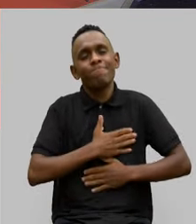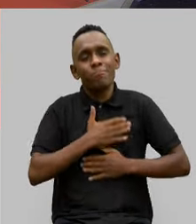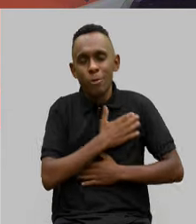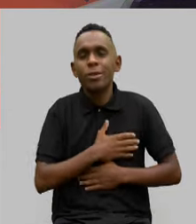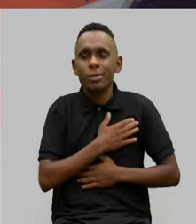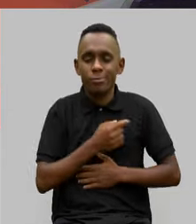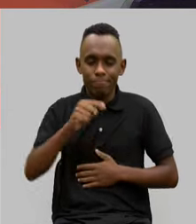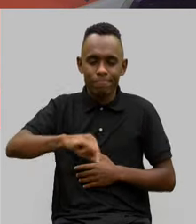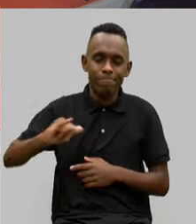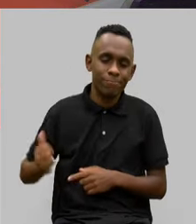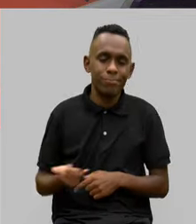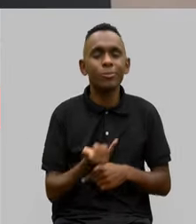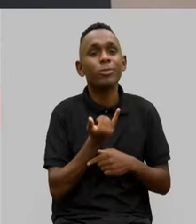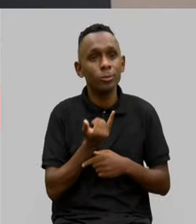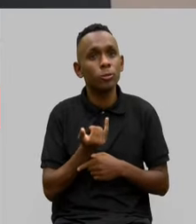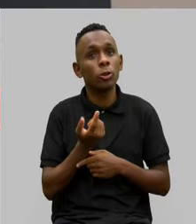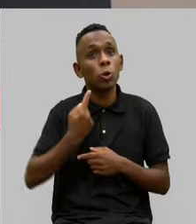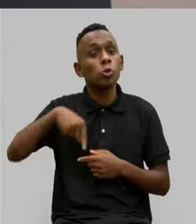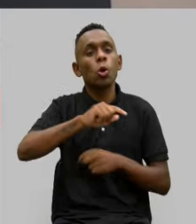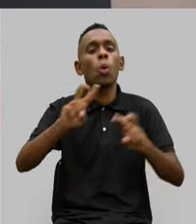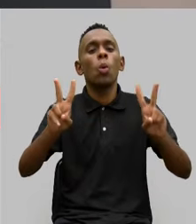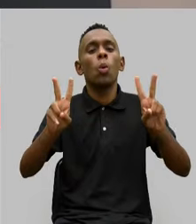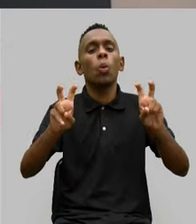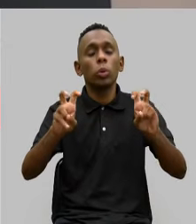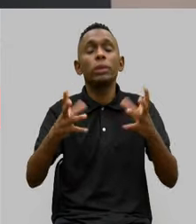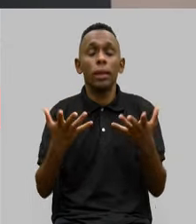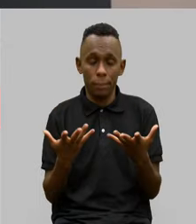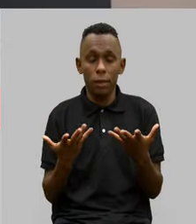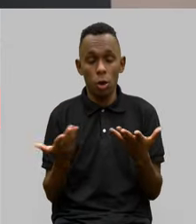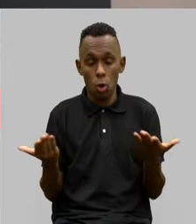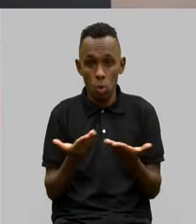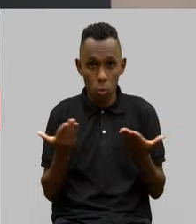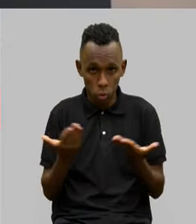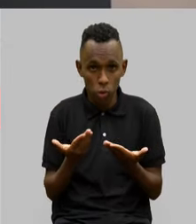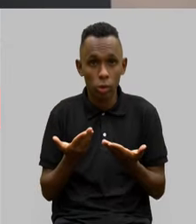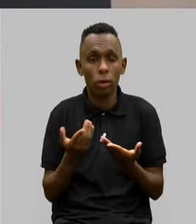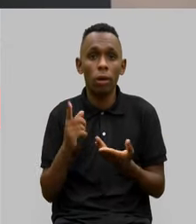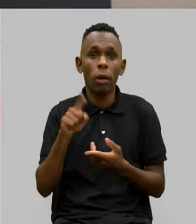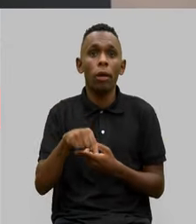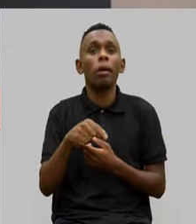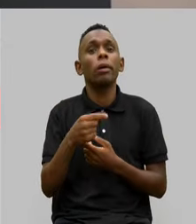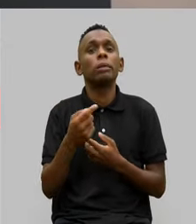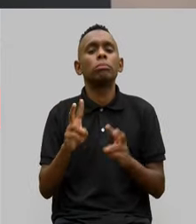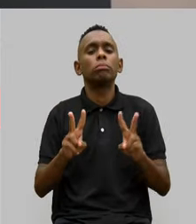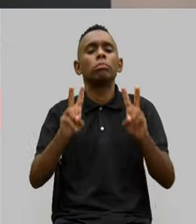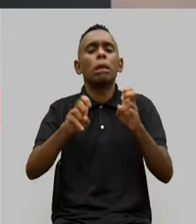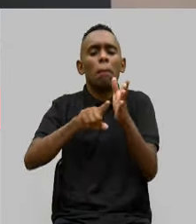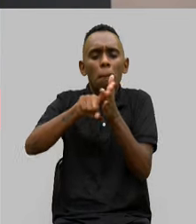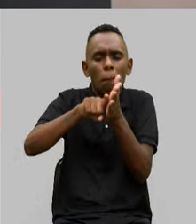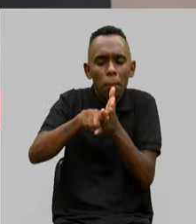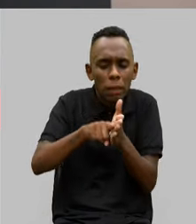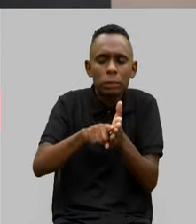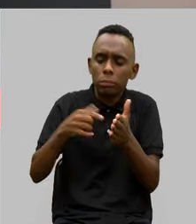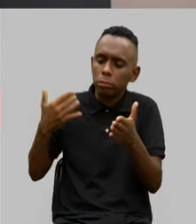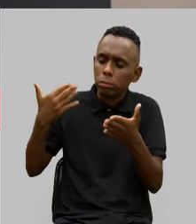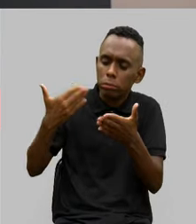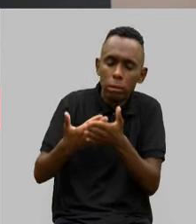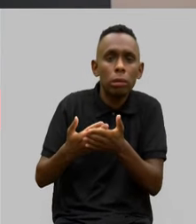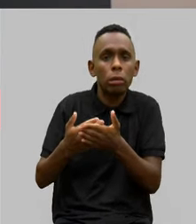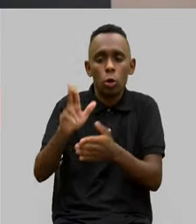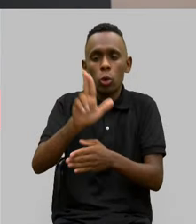estarmos aqui o nosso assunto que nos traz hoje com relação às pesquisas nas universidades